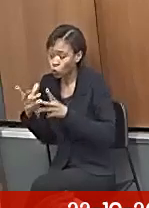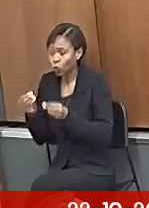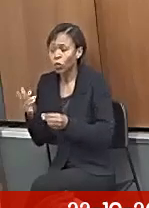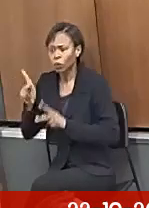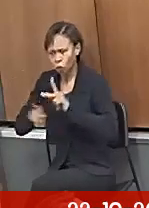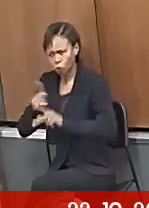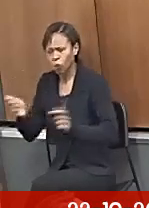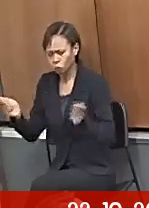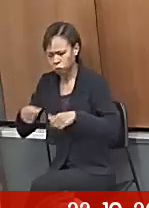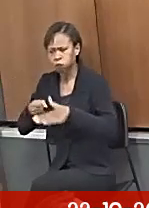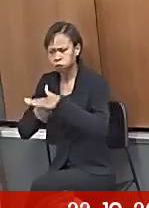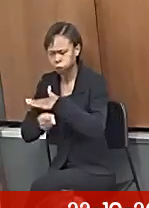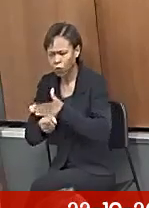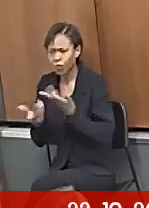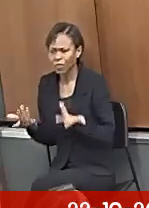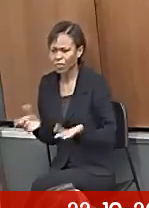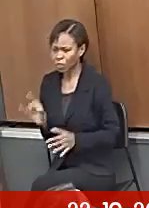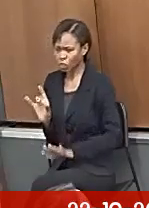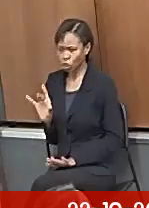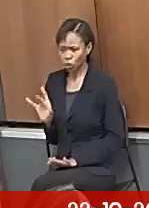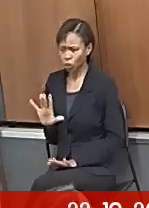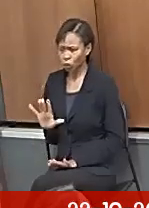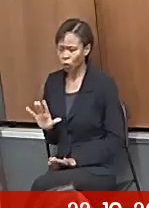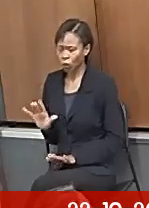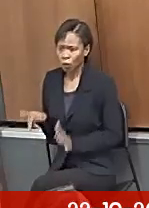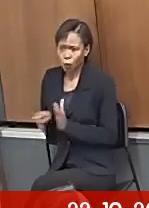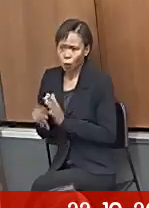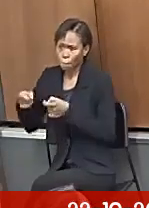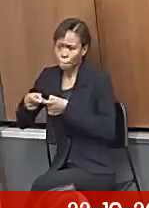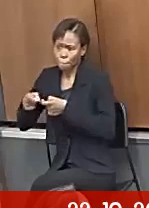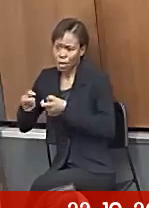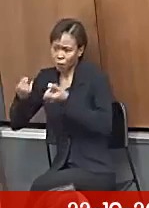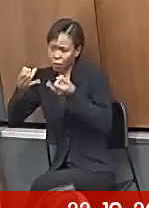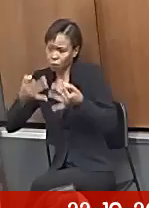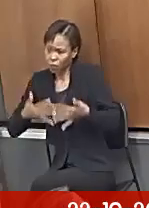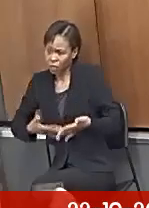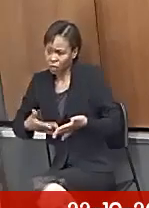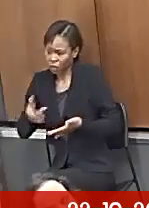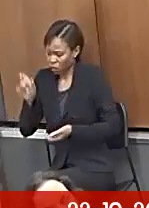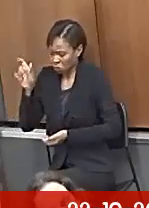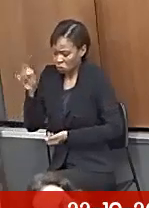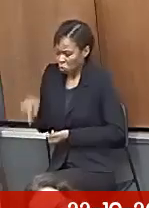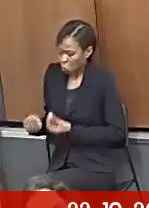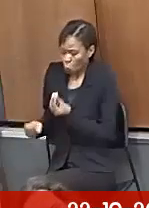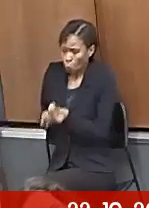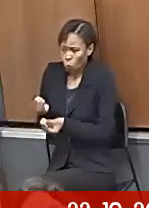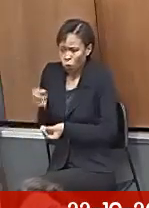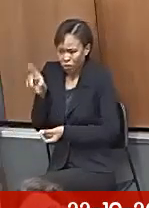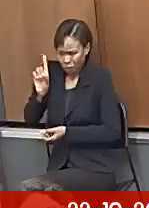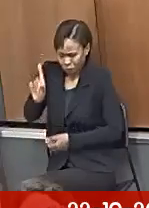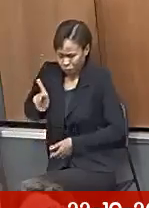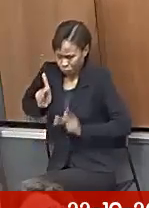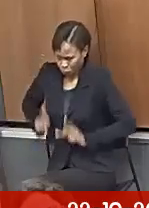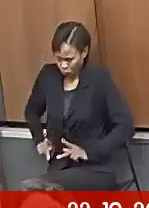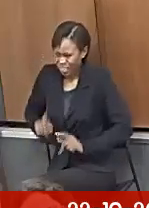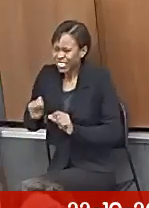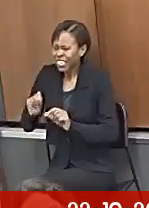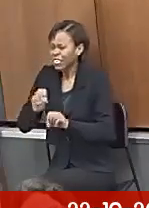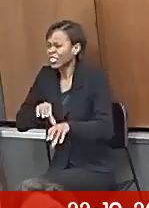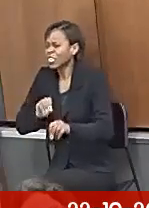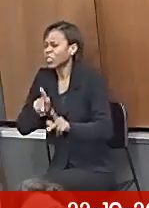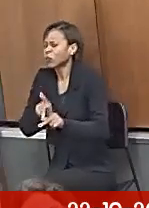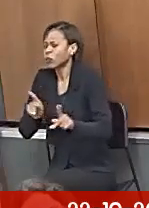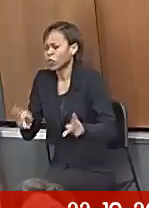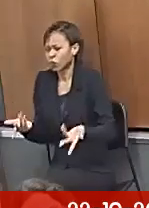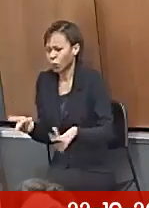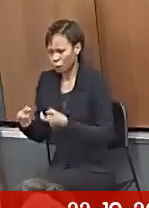dimensão, apenas uma explicação médica de um aspecto do indivíduo. Quem sabe ensinar é o professor, não é o médico, não é a família, não é a